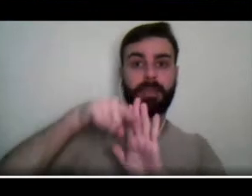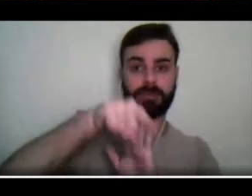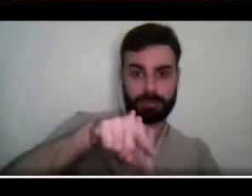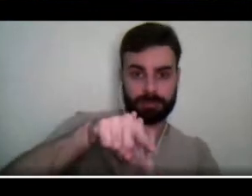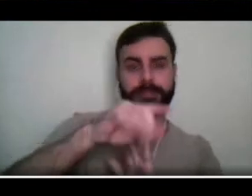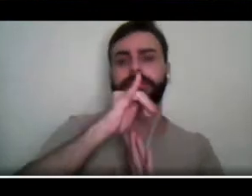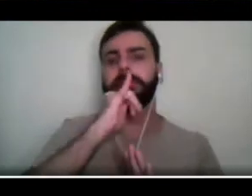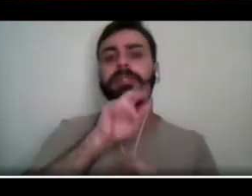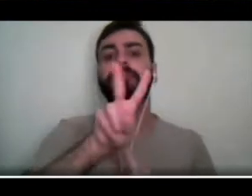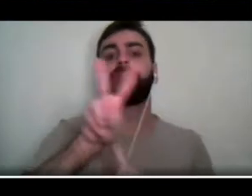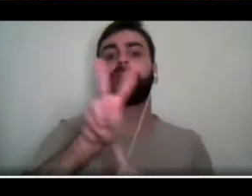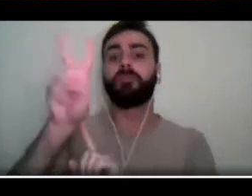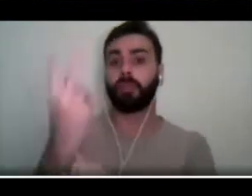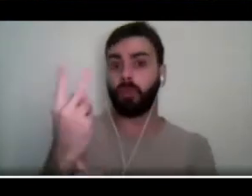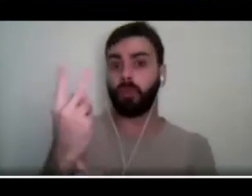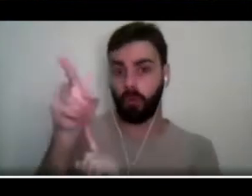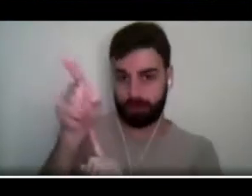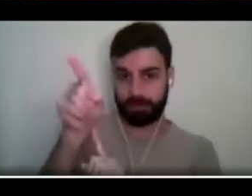pega V2